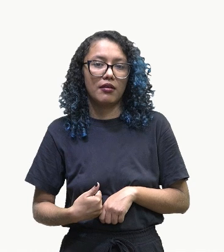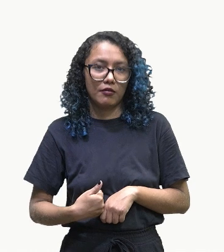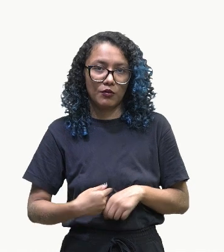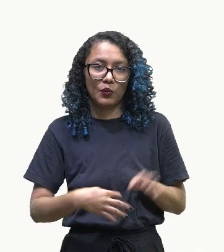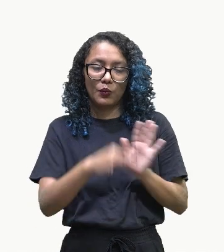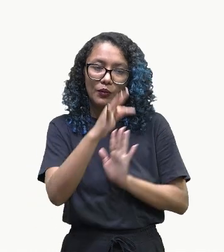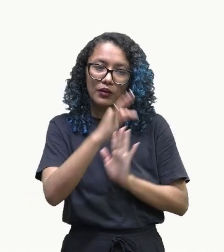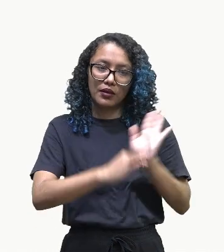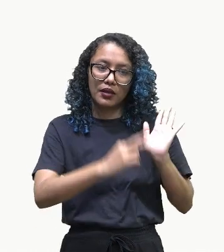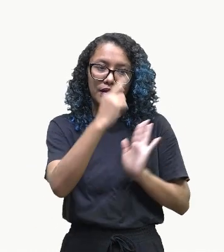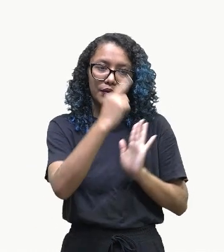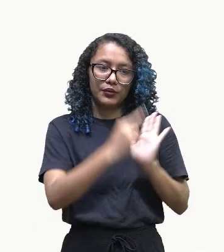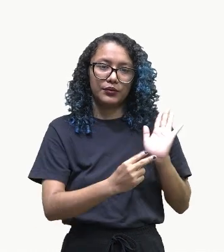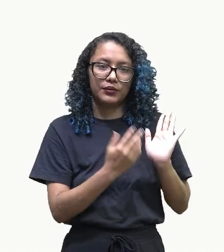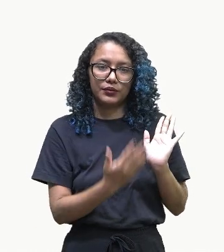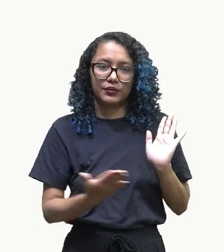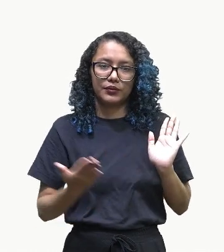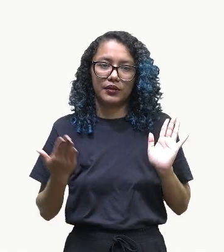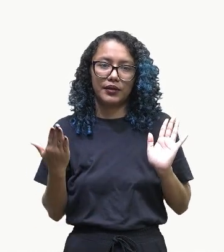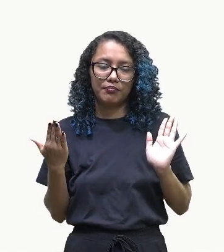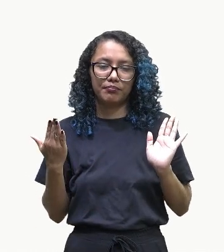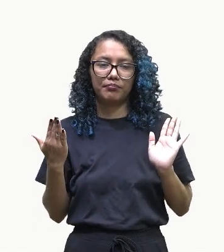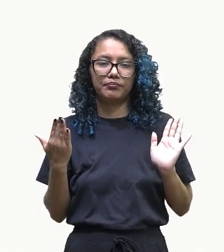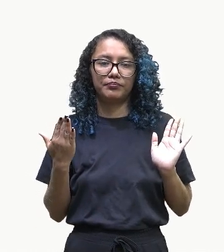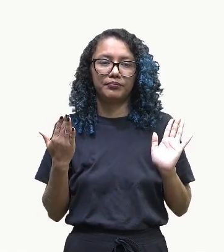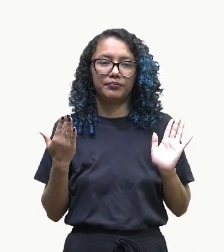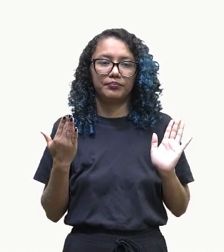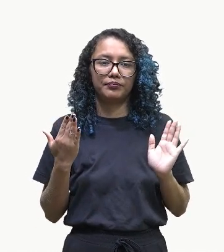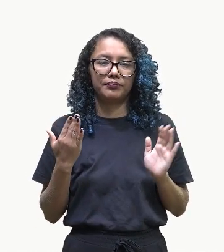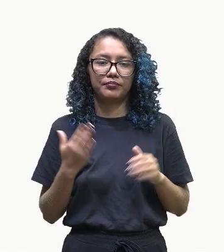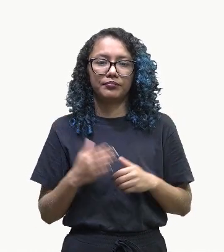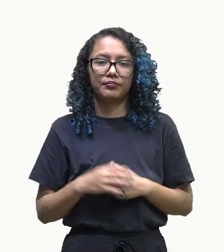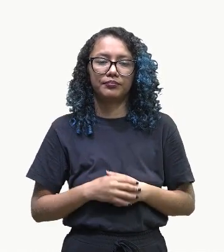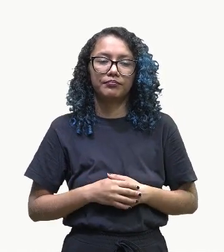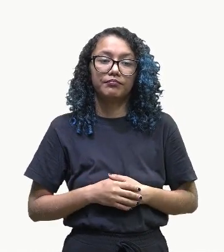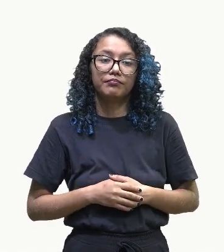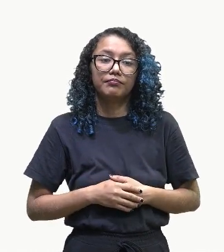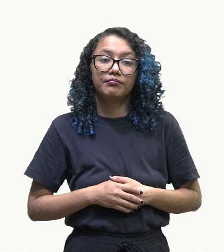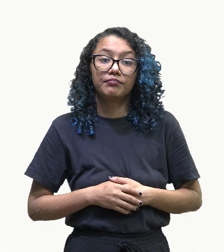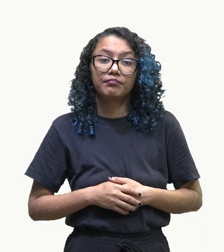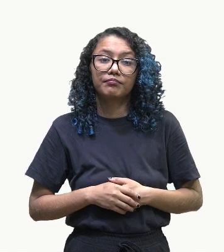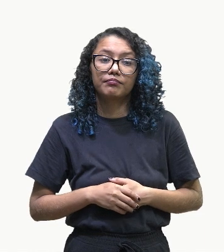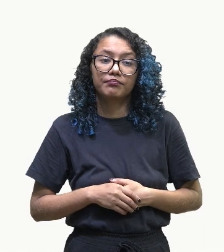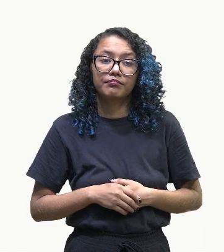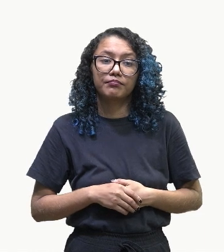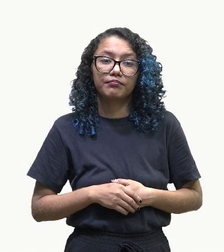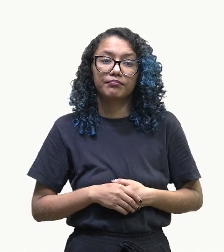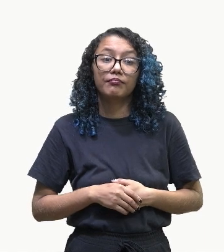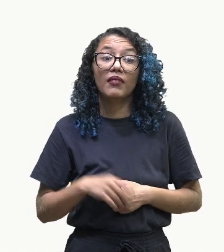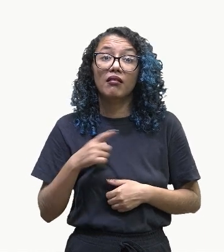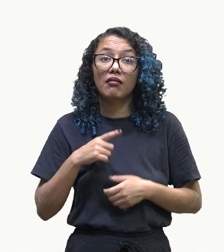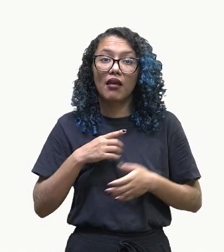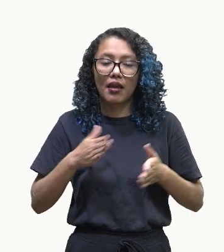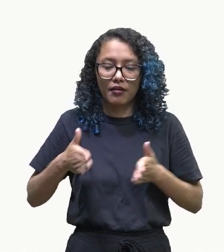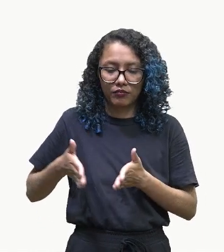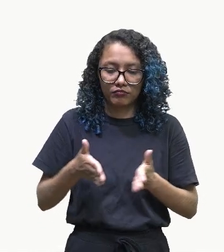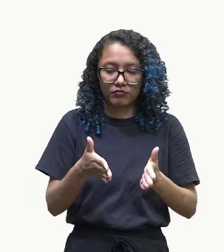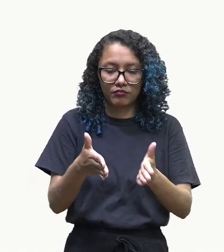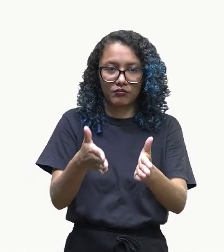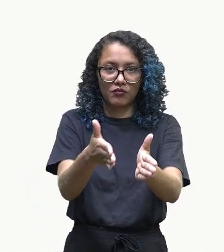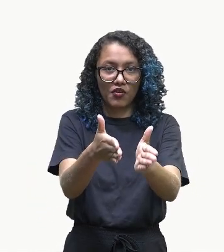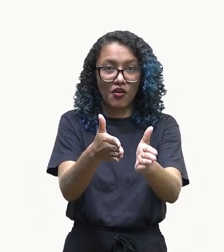um recorrido fijo, ou seja, ali é um trajeto, um recorrido fijo, um trajeto